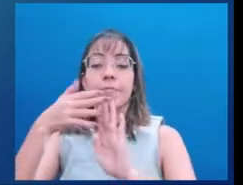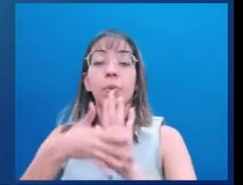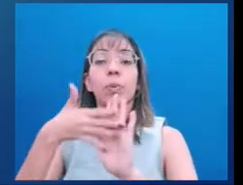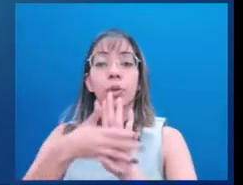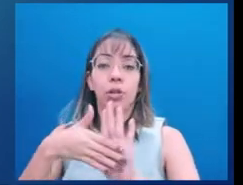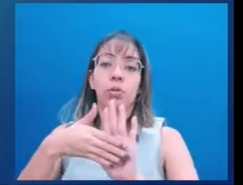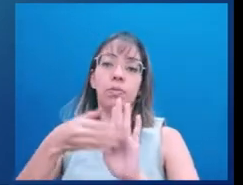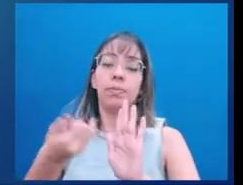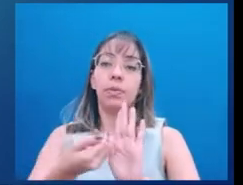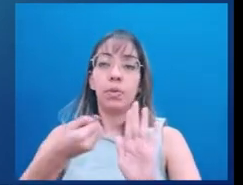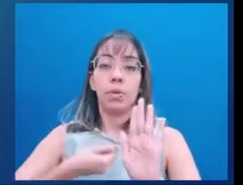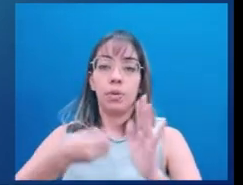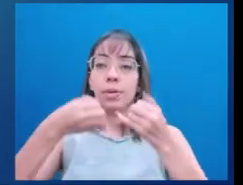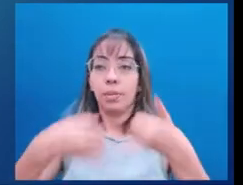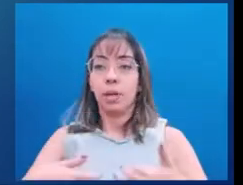gente,